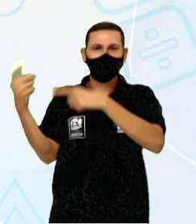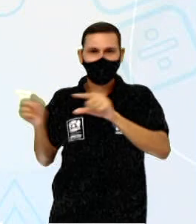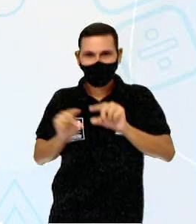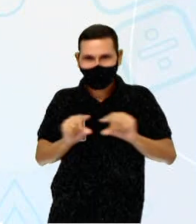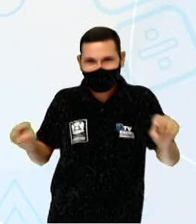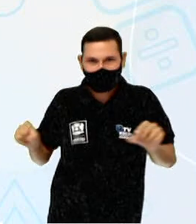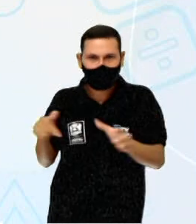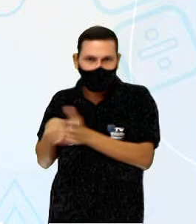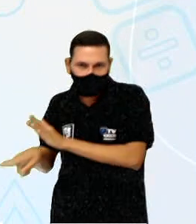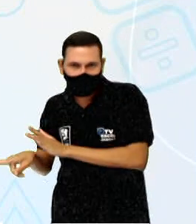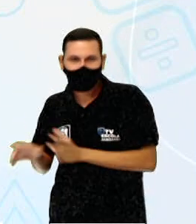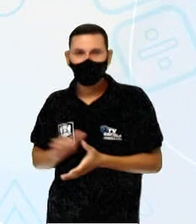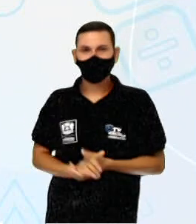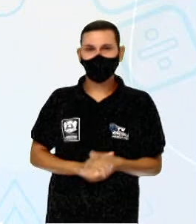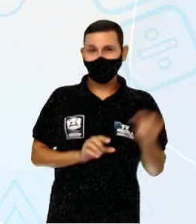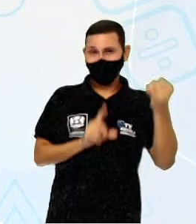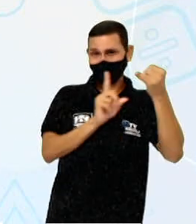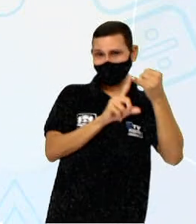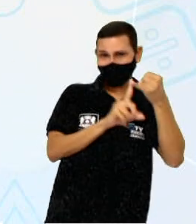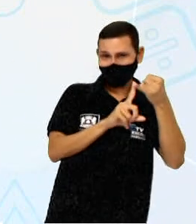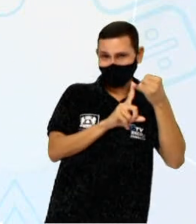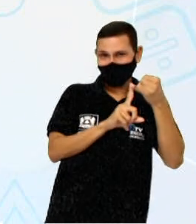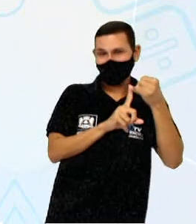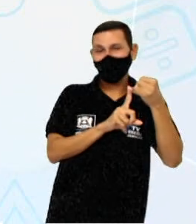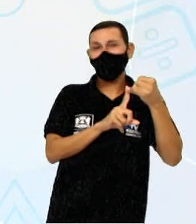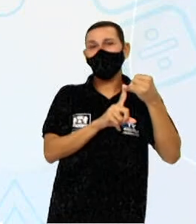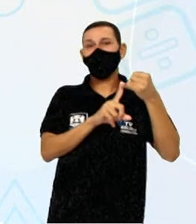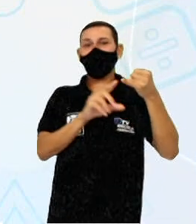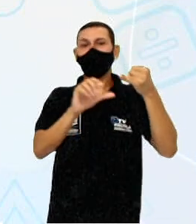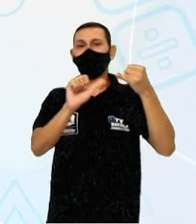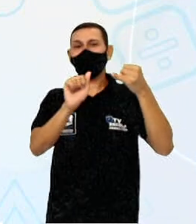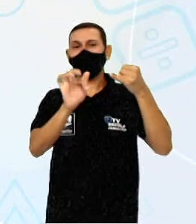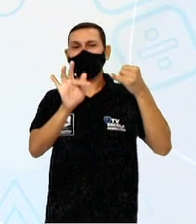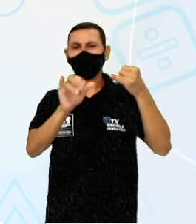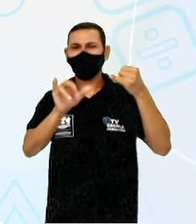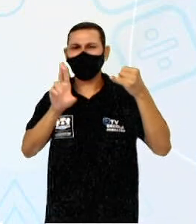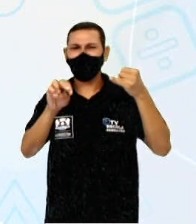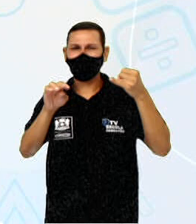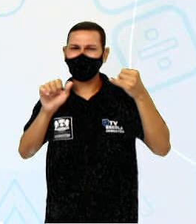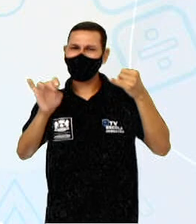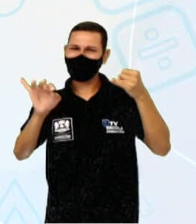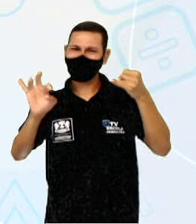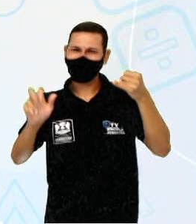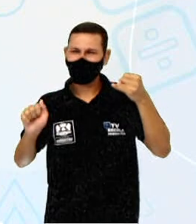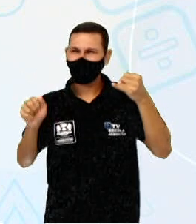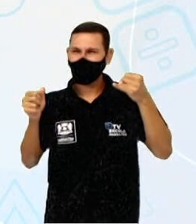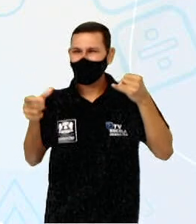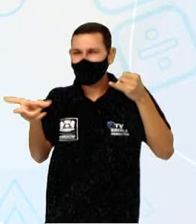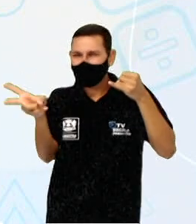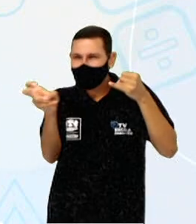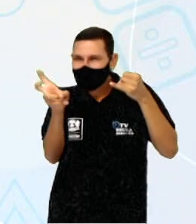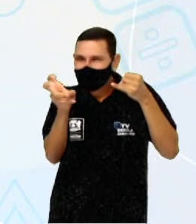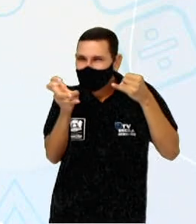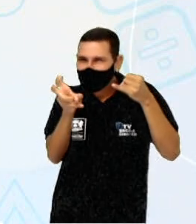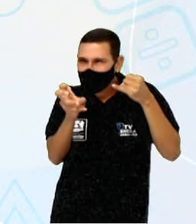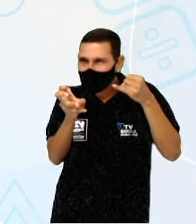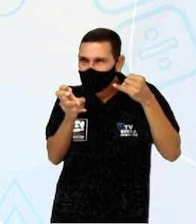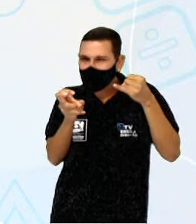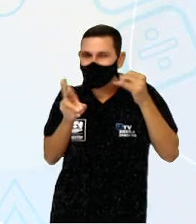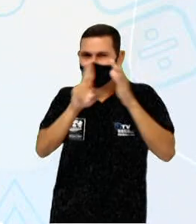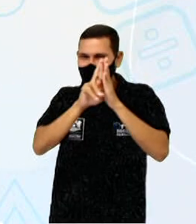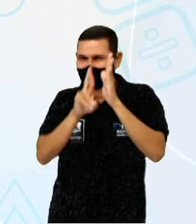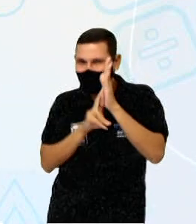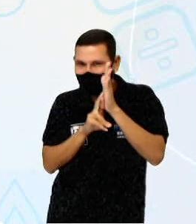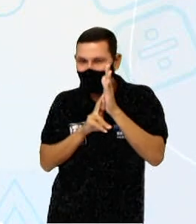problema afirmativa foi que a gente acabou de ver né a estrutura da afirmativa é verbo to be seguido de igualmente o seguido do verbo principal